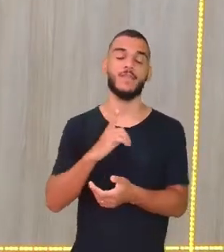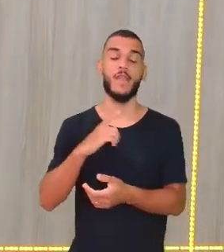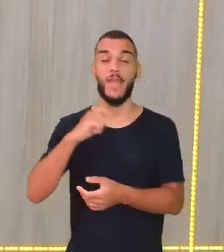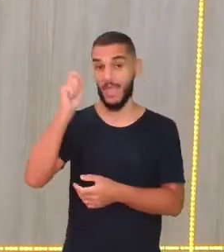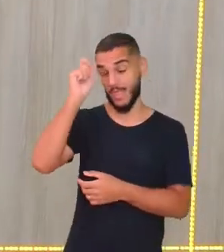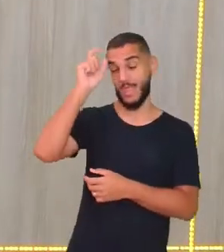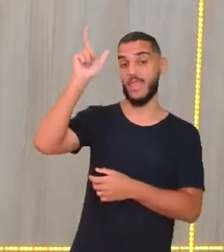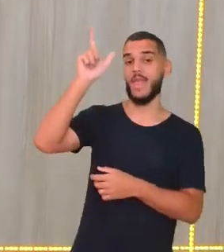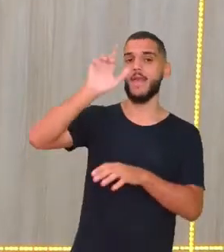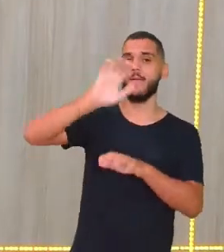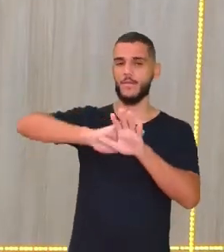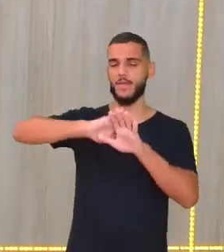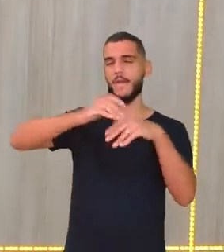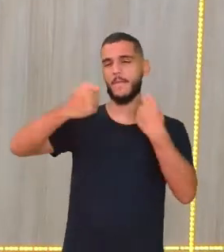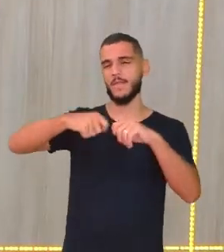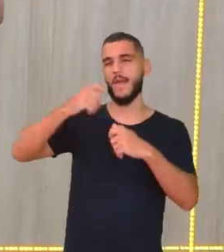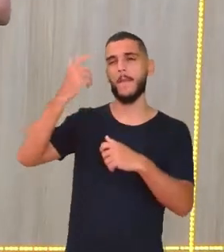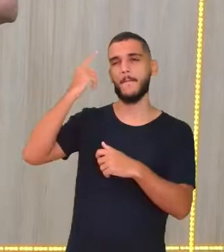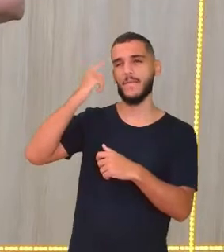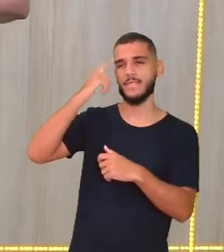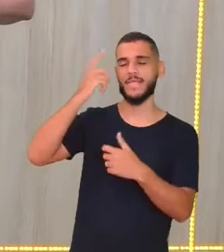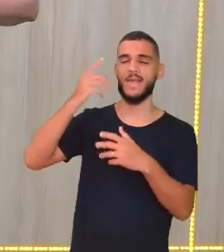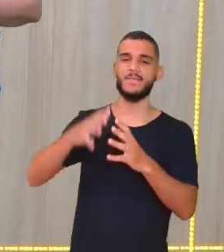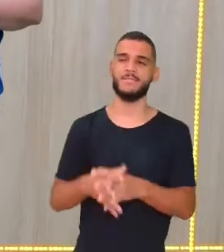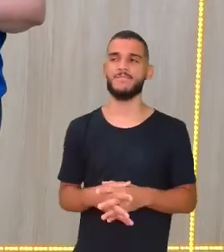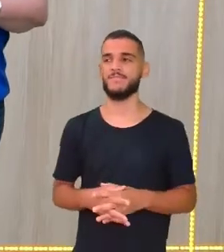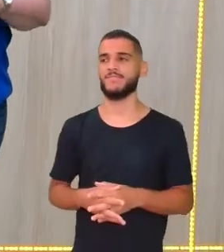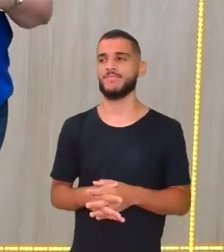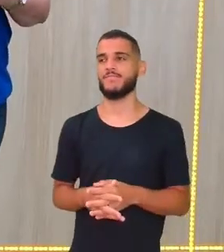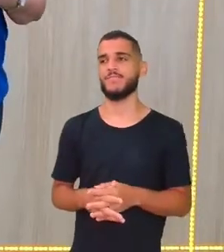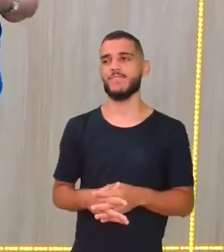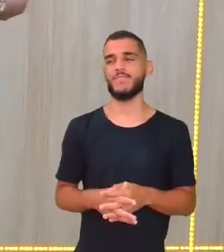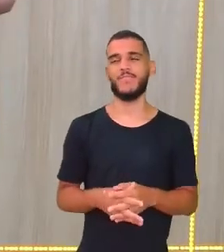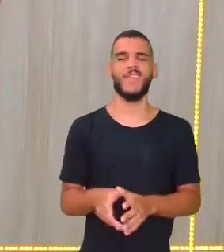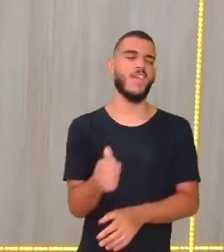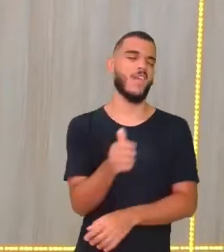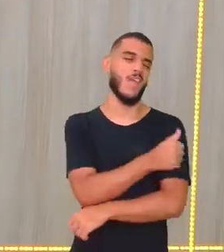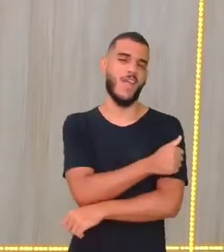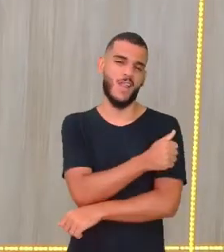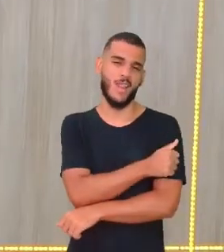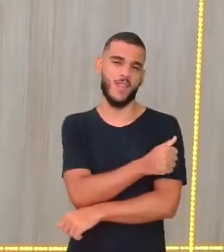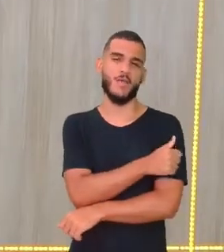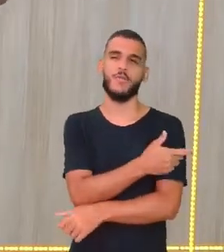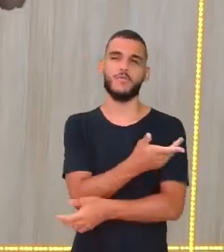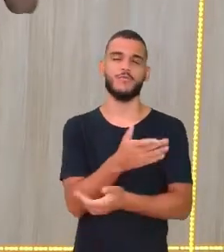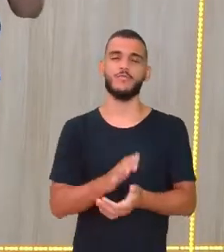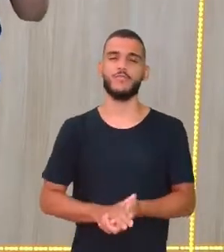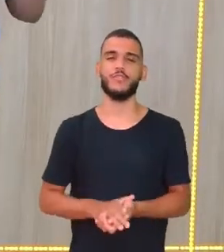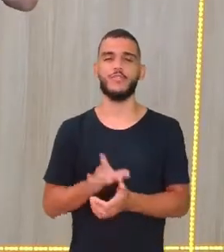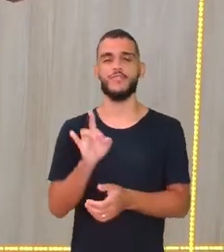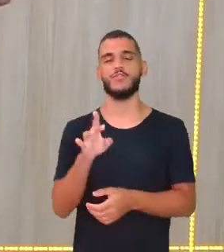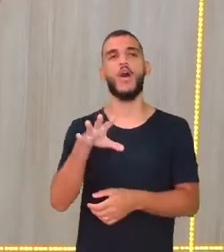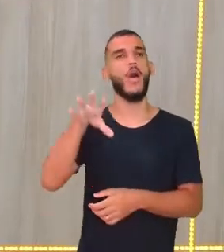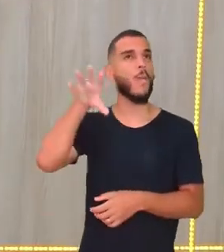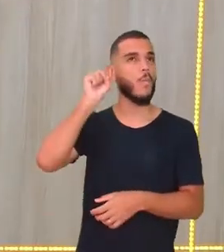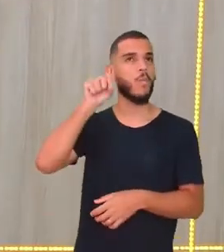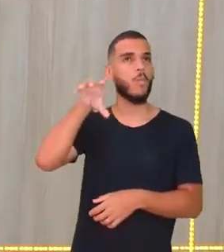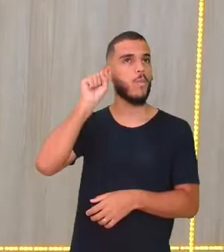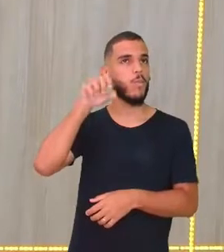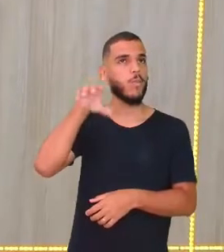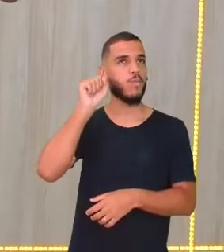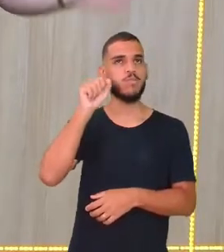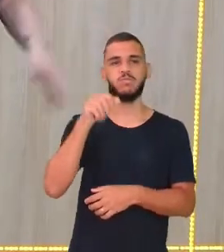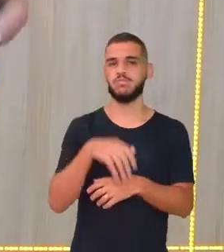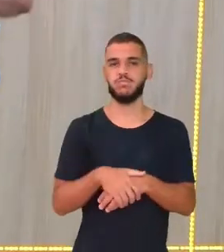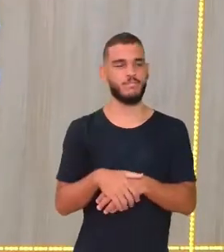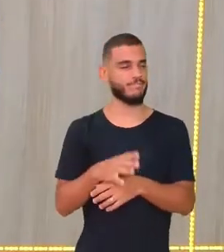Nós temos que pensar, minha gente, porque nós não somos mais os alúminos, né? E a gente fica ali só ouvindo. Não,